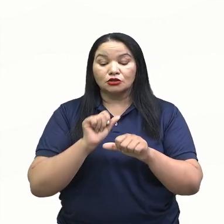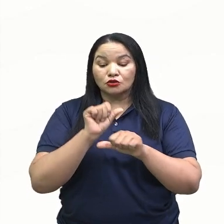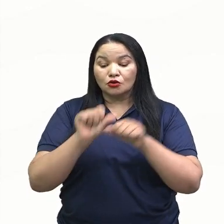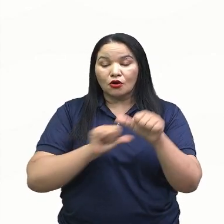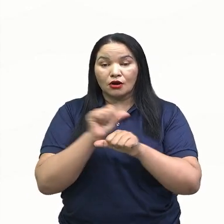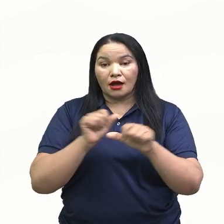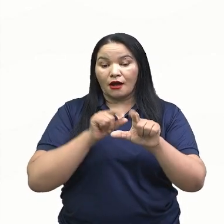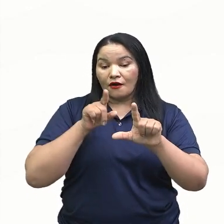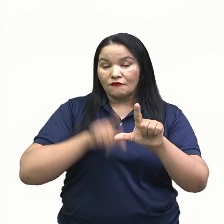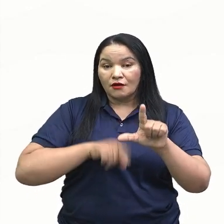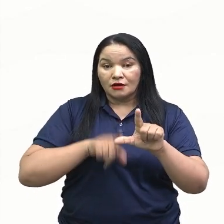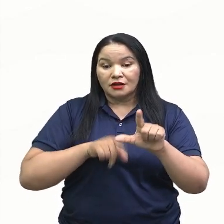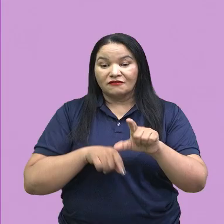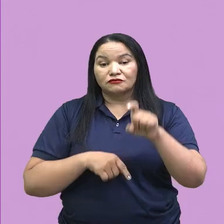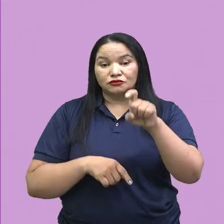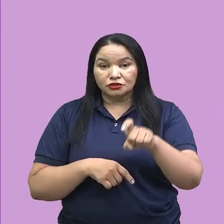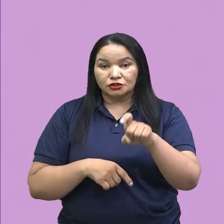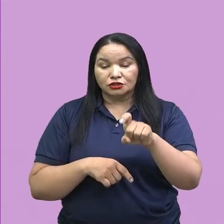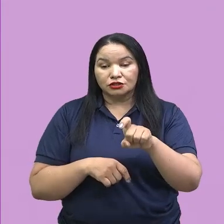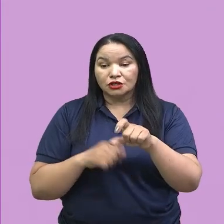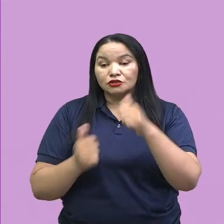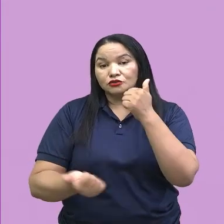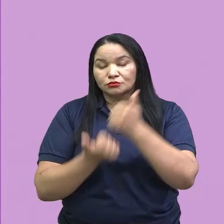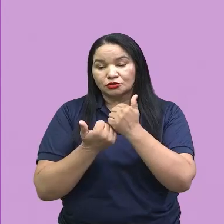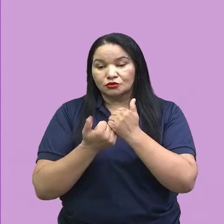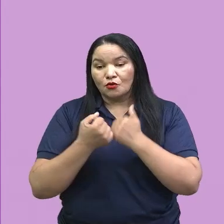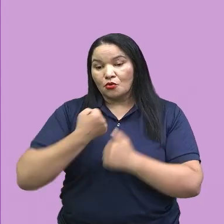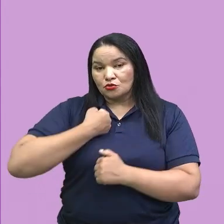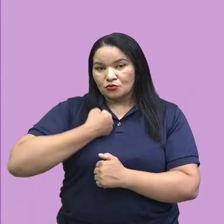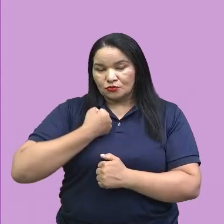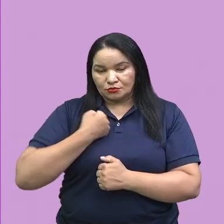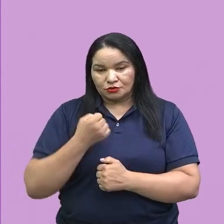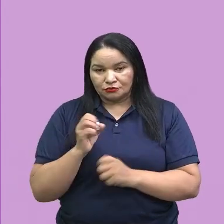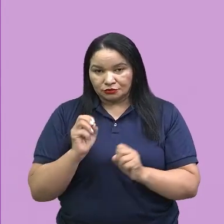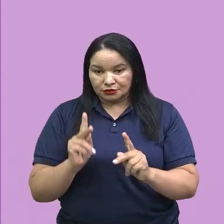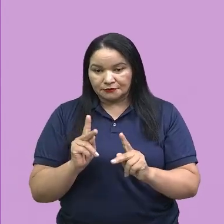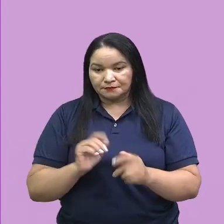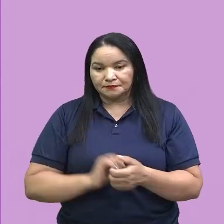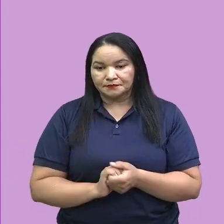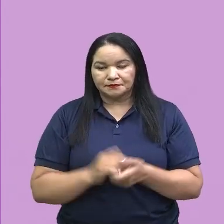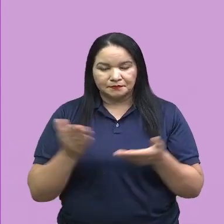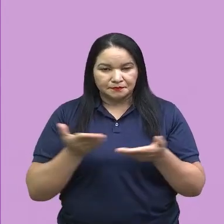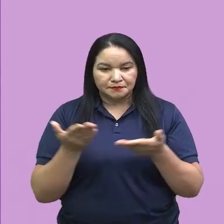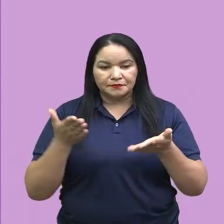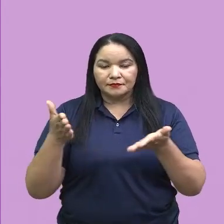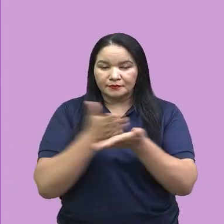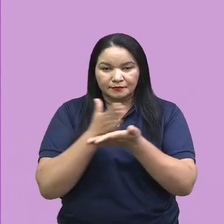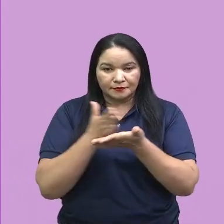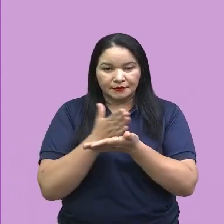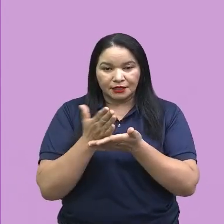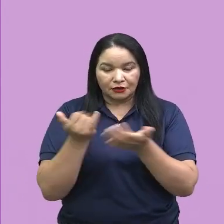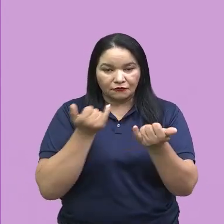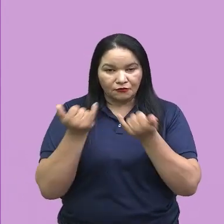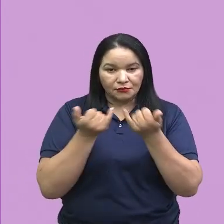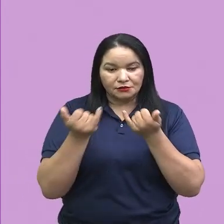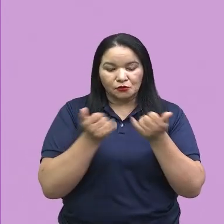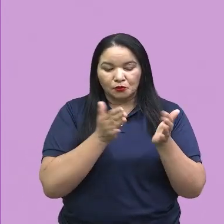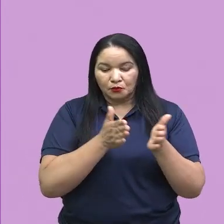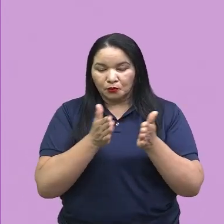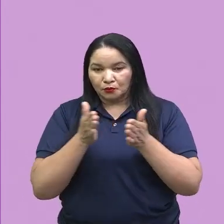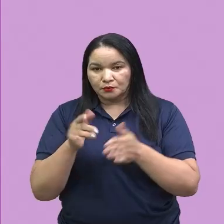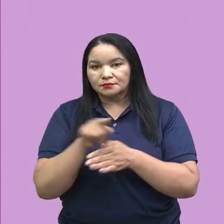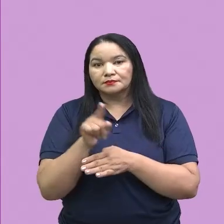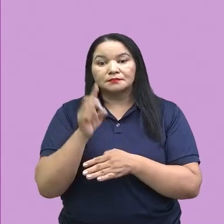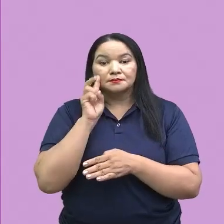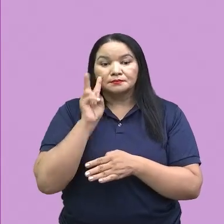no caso aí é o x, pelo número que vai ser dado. Tudo bem? Então, agora há alguns passos aqui que nós vamos ver para que